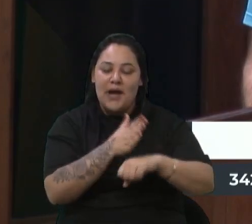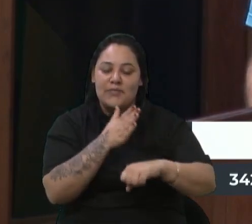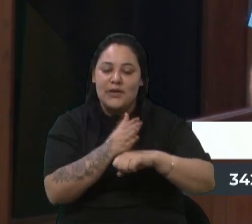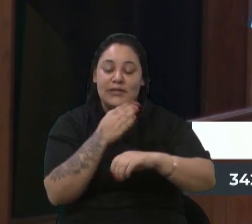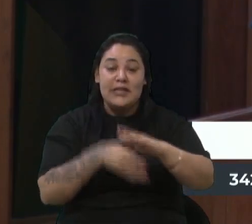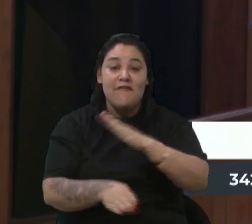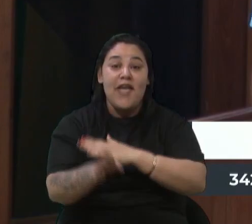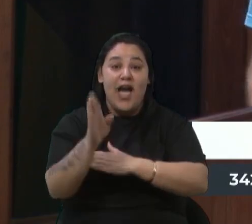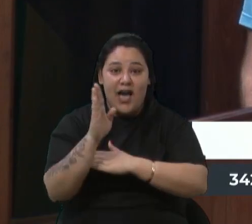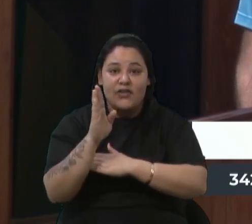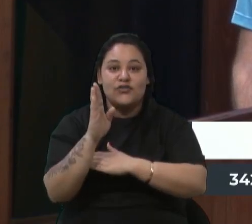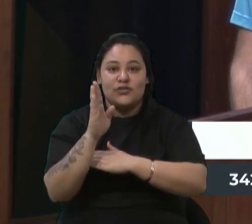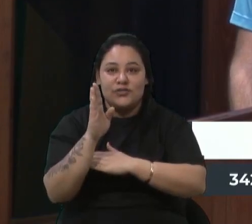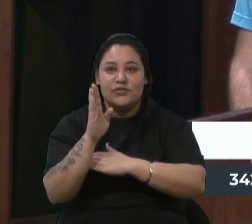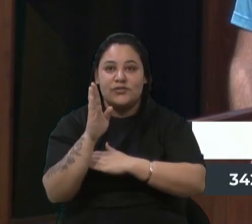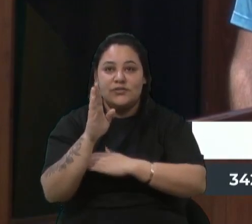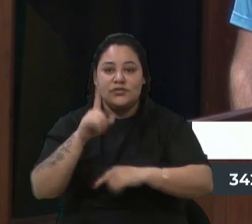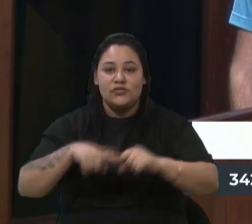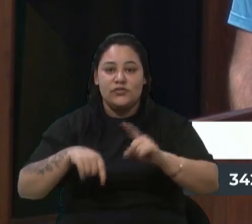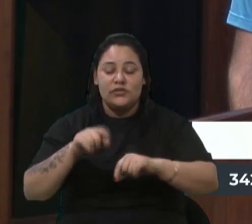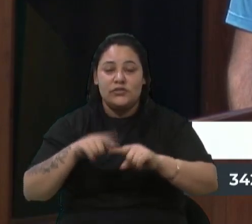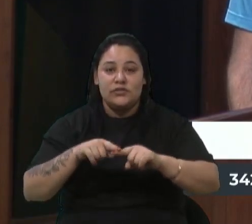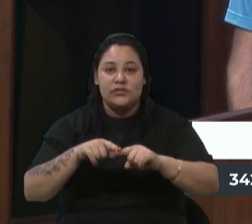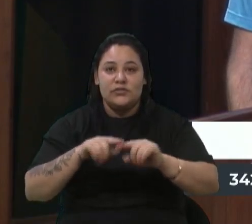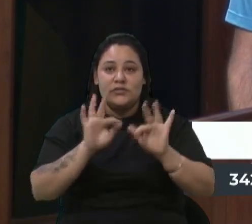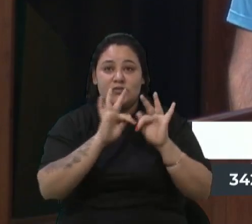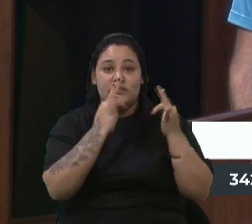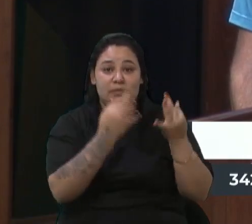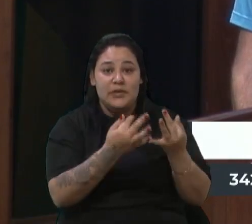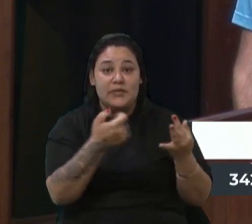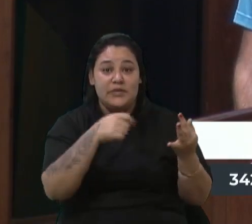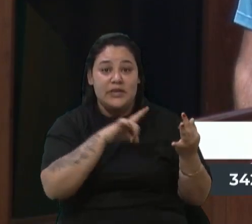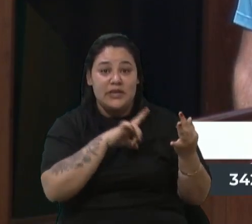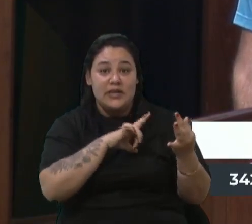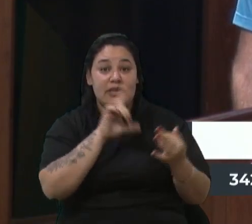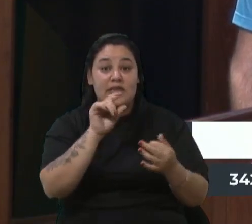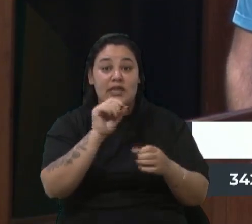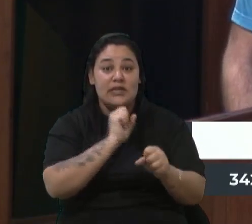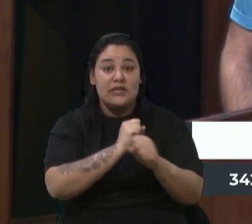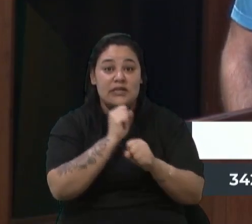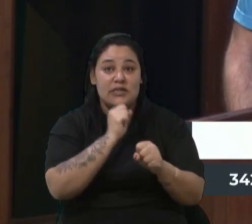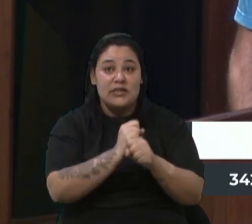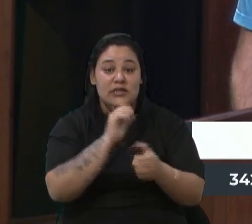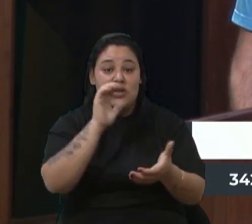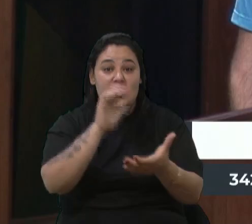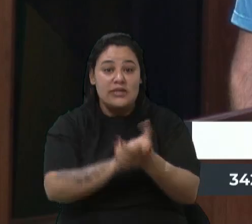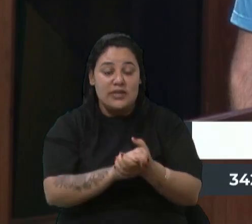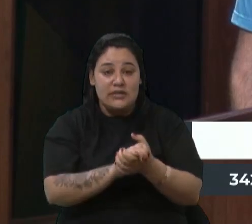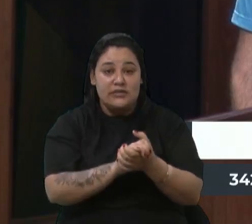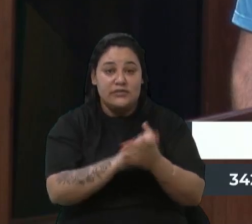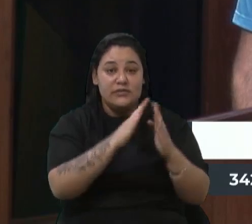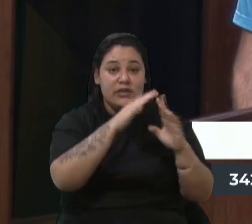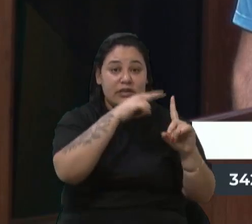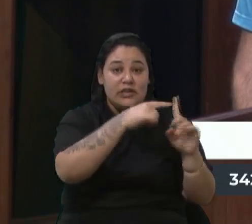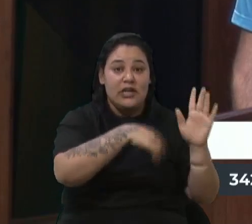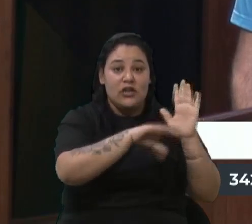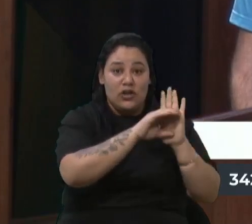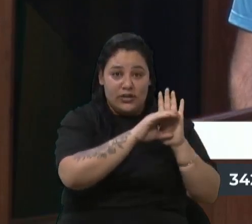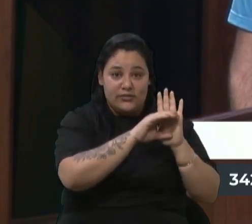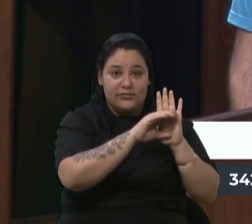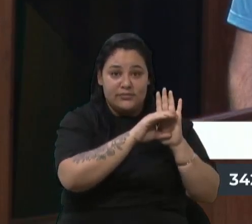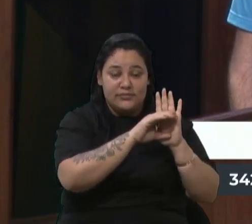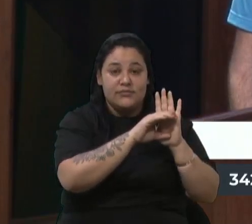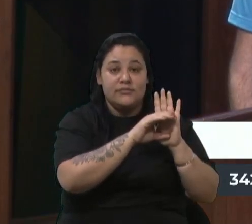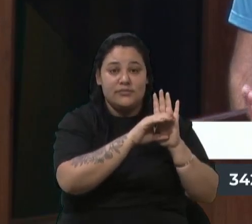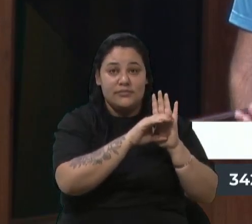ingressam famílias que têm até 10 anos de casado na Igreja Católica, participam desse retiro, que é